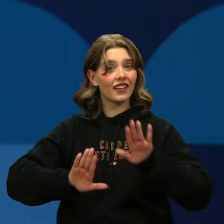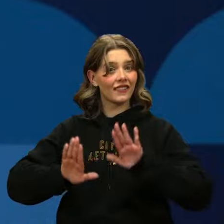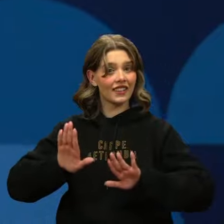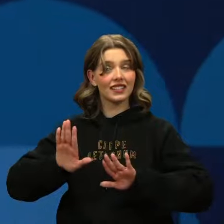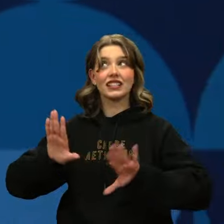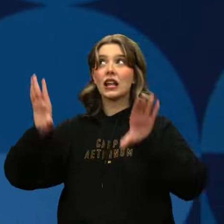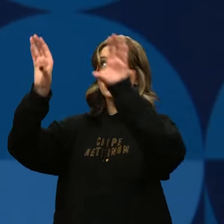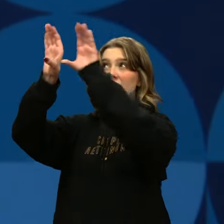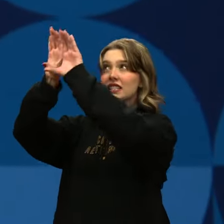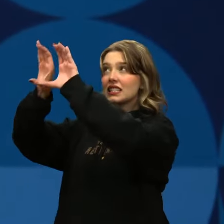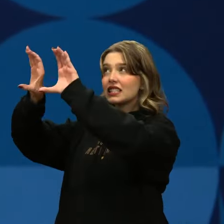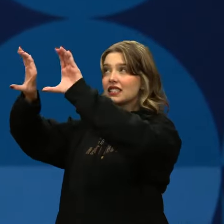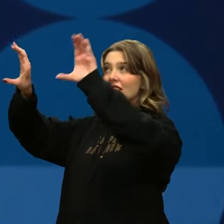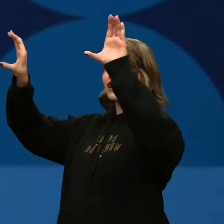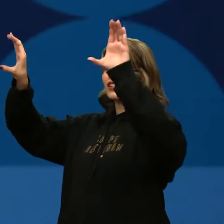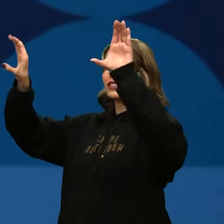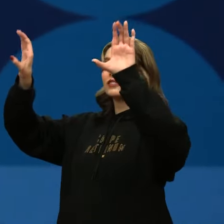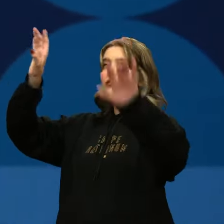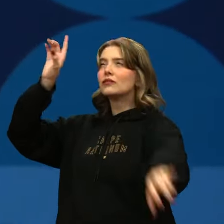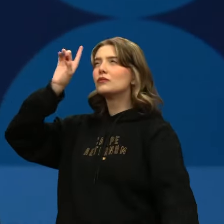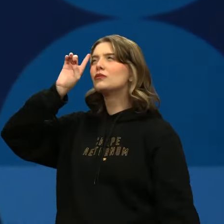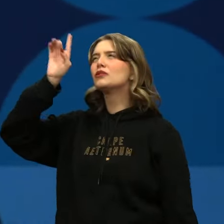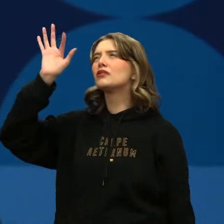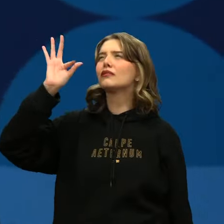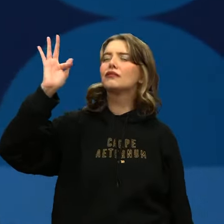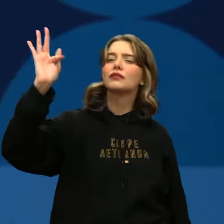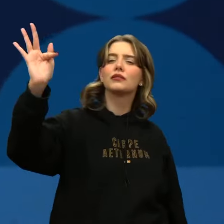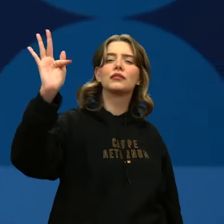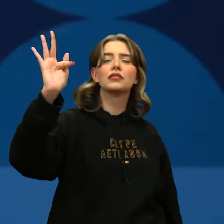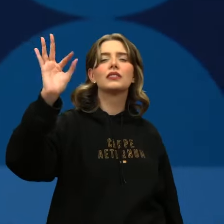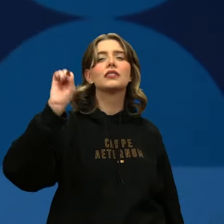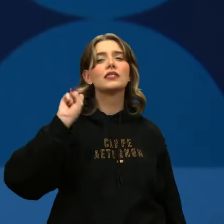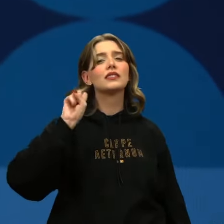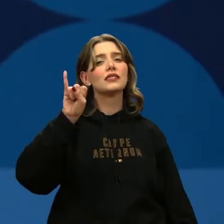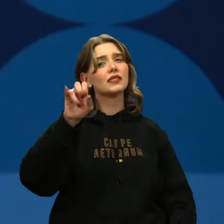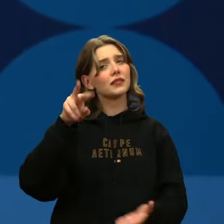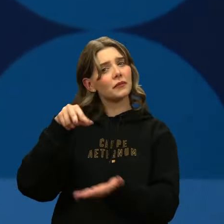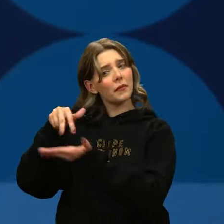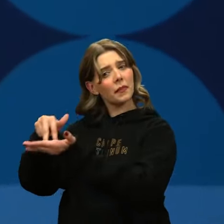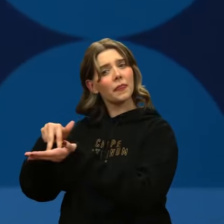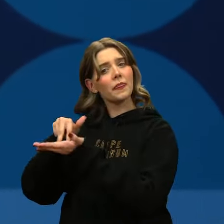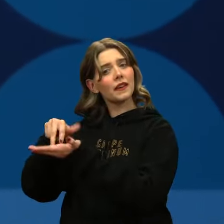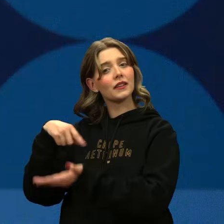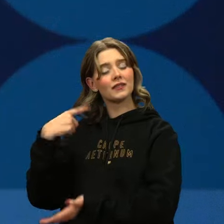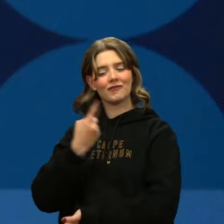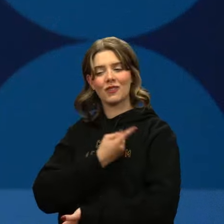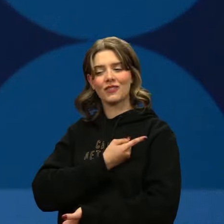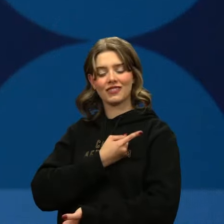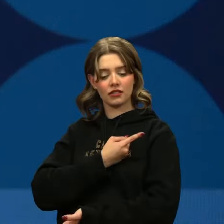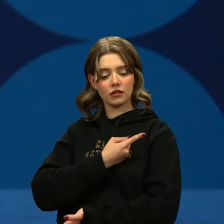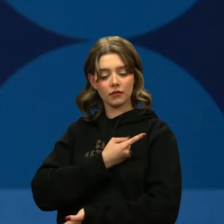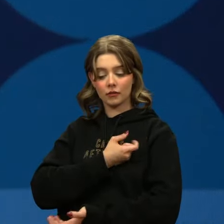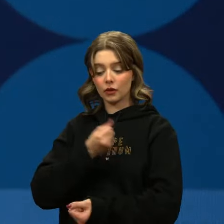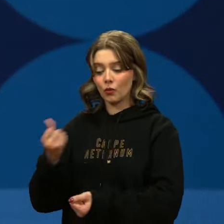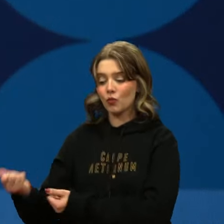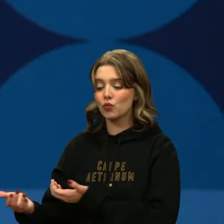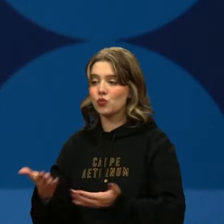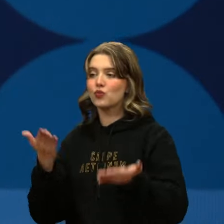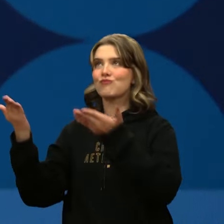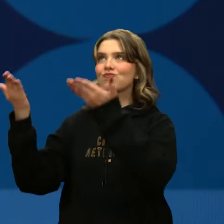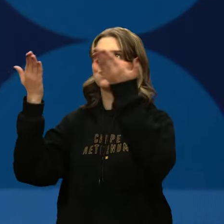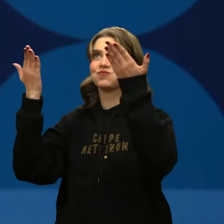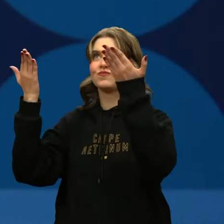eternidade, um dia, se permanecermos fiéis ao Senhor, nós seremos exaltados.